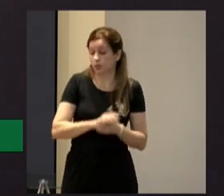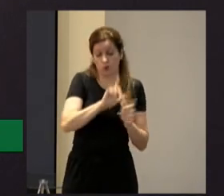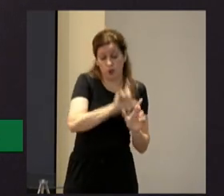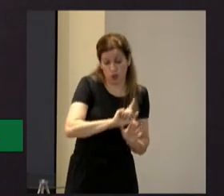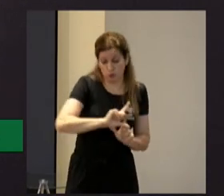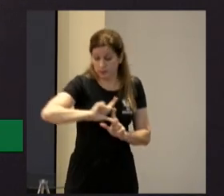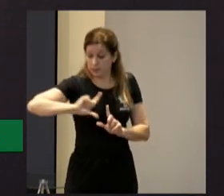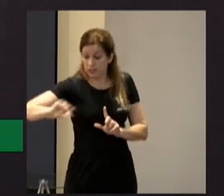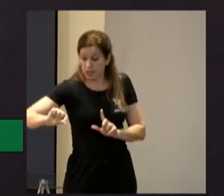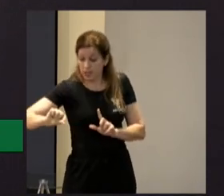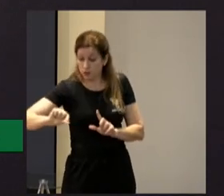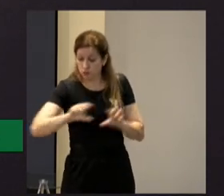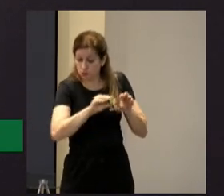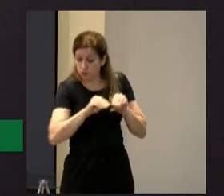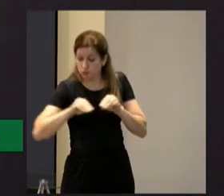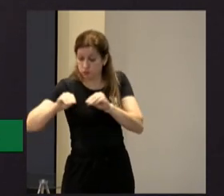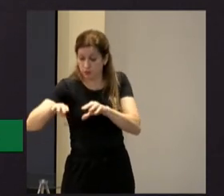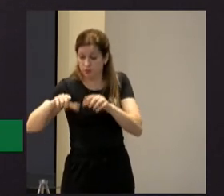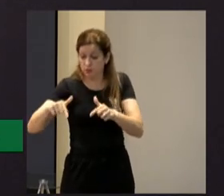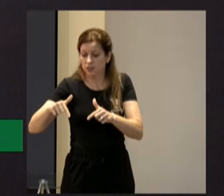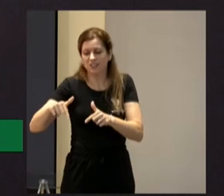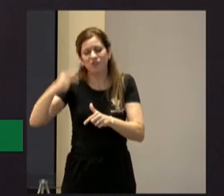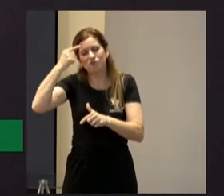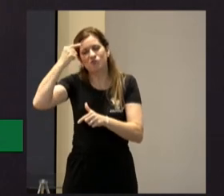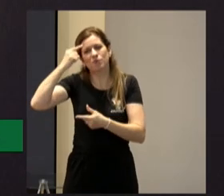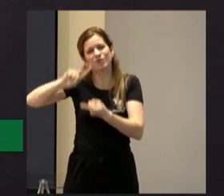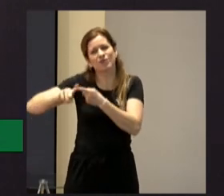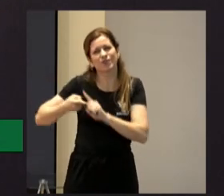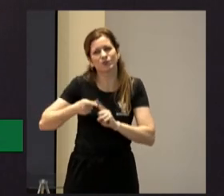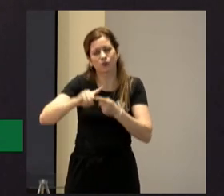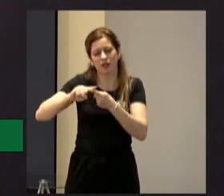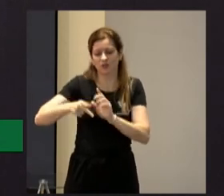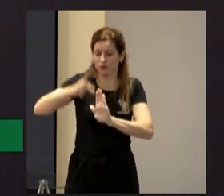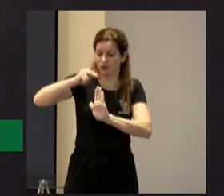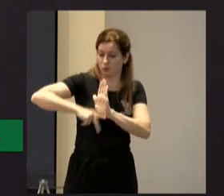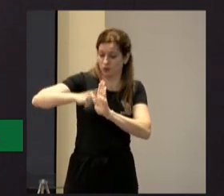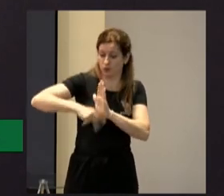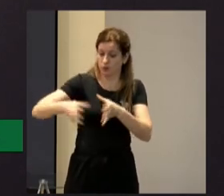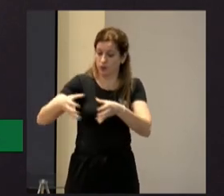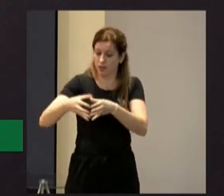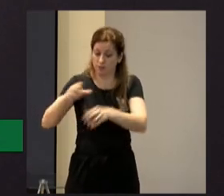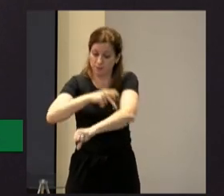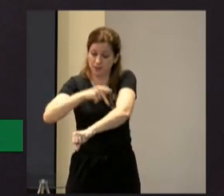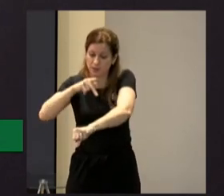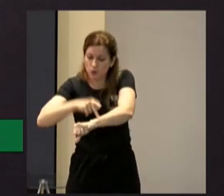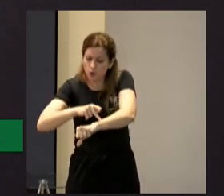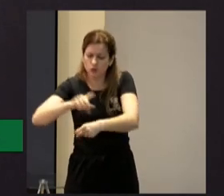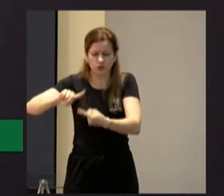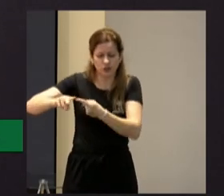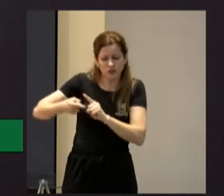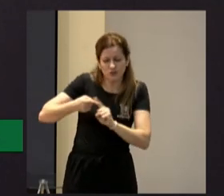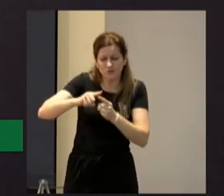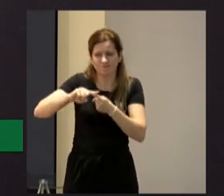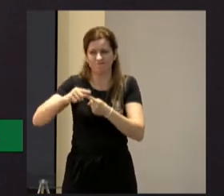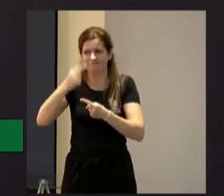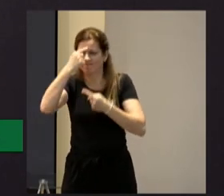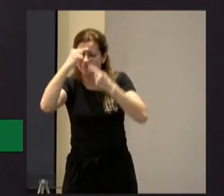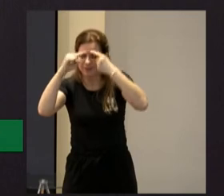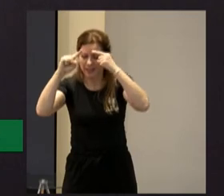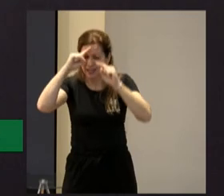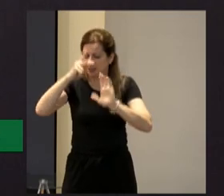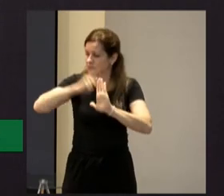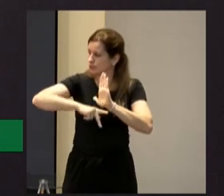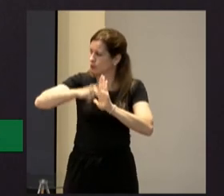sala de aula, fico articulando o projeto junto com a equipe pedagógica, e aí a gente consegue se